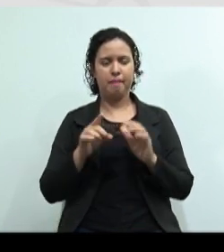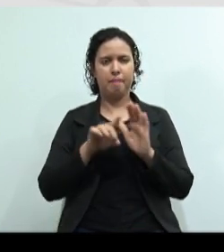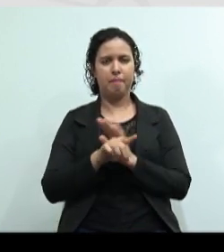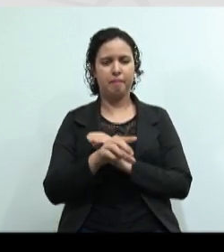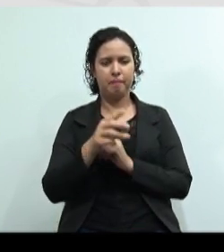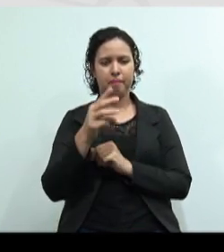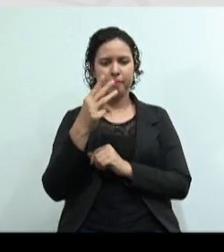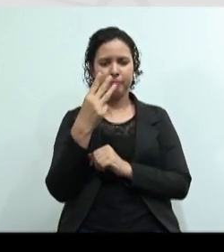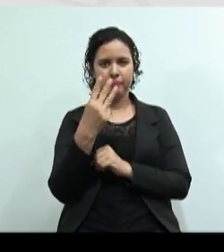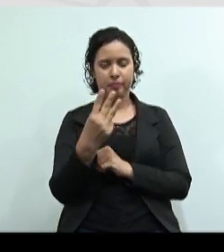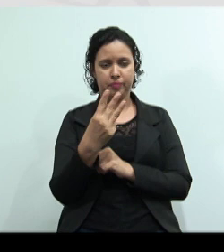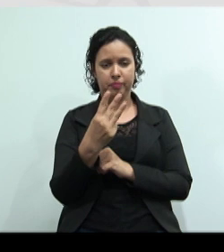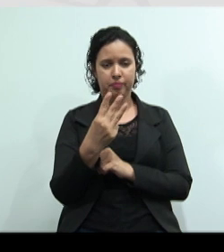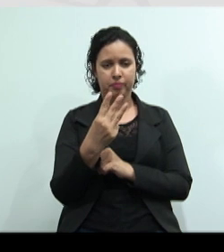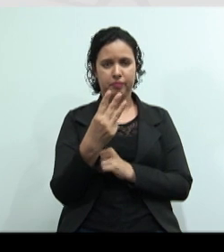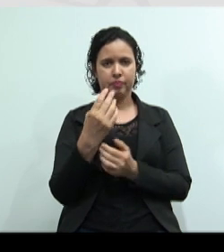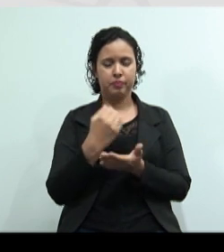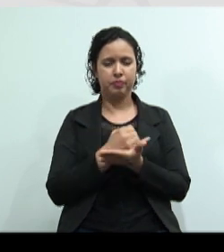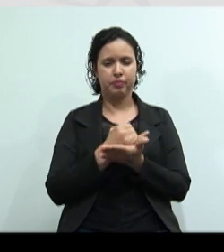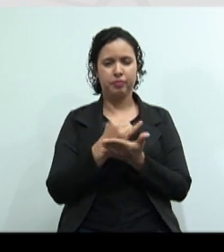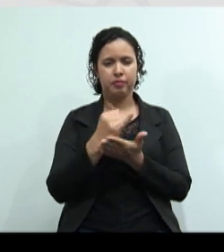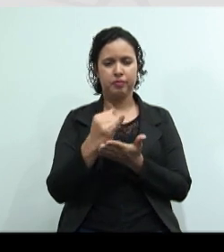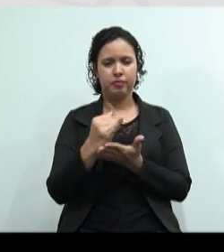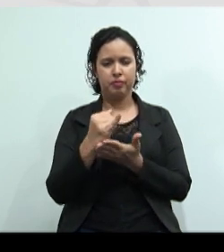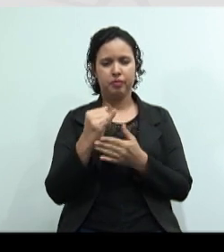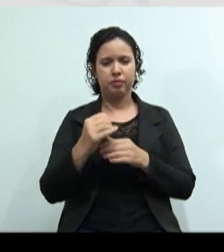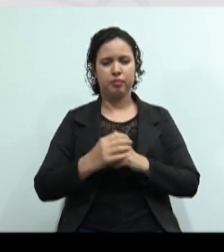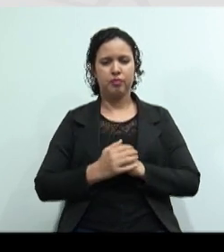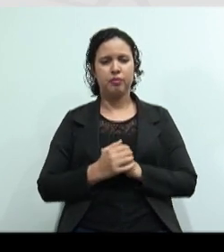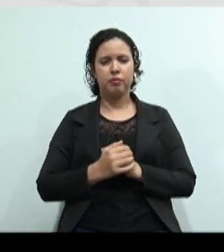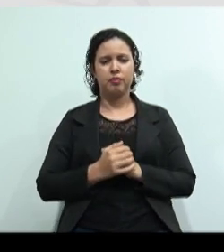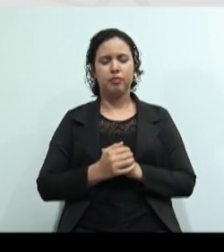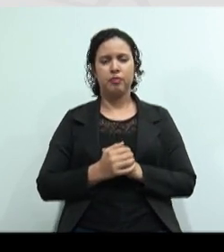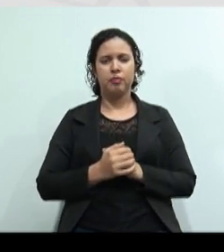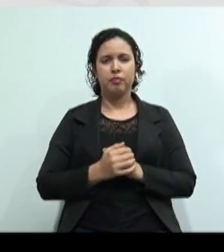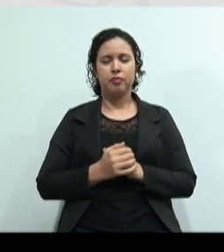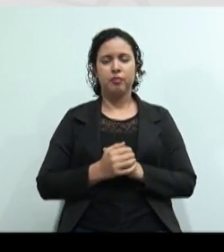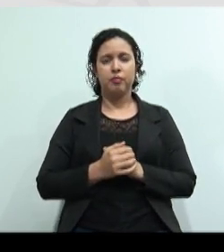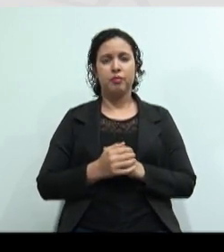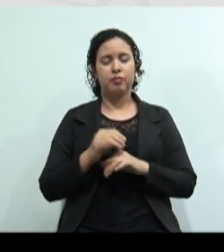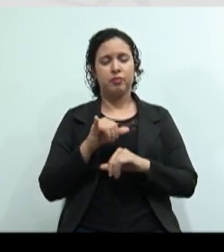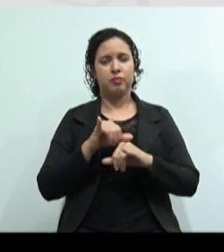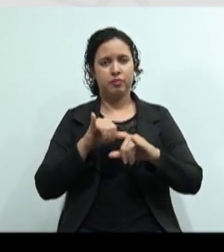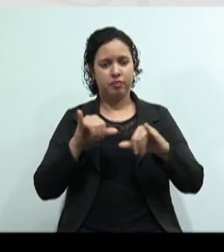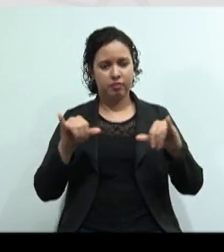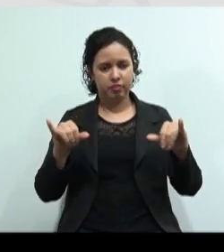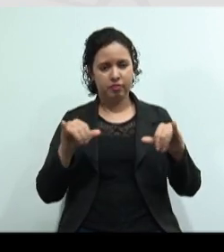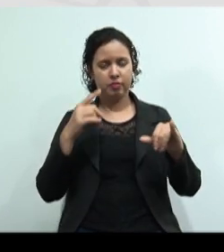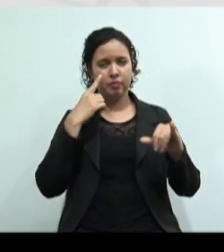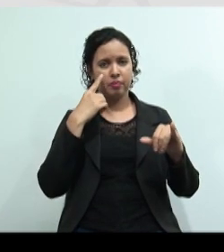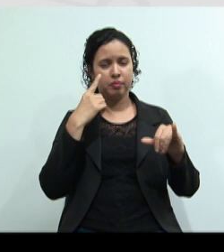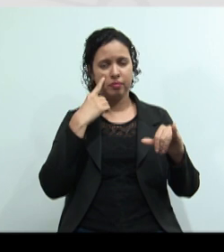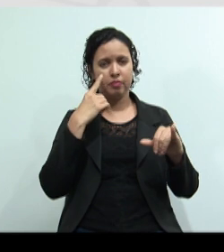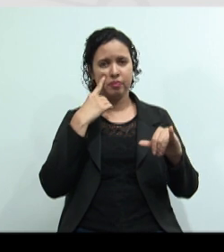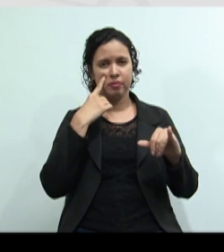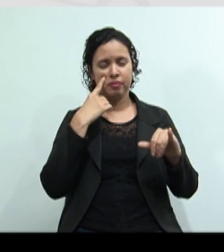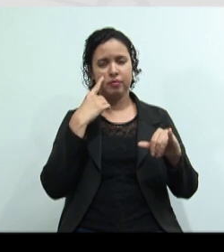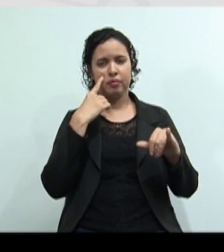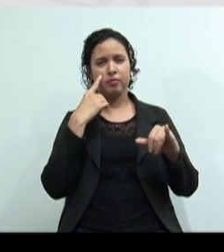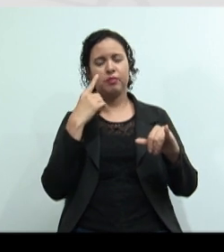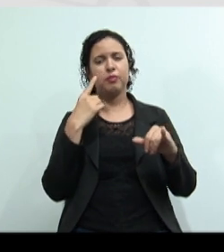gente consegue, pelo menos, iniciar. Com base nos dados a seguir, apure o custo da mercadoria vendida da cooperativa